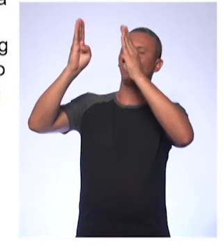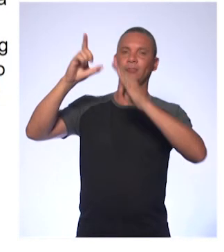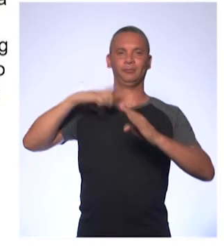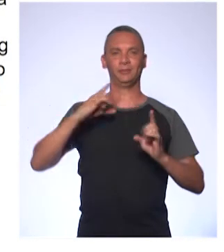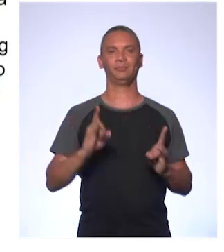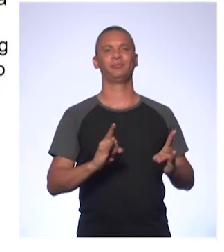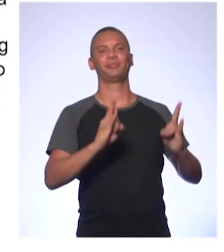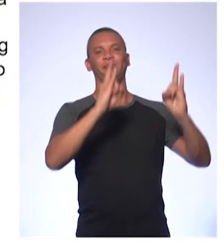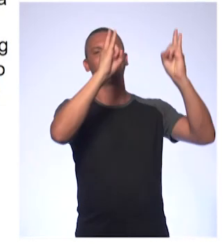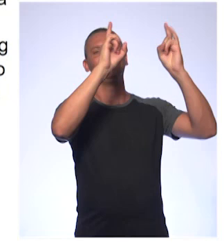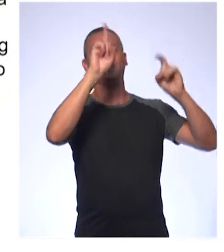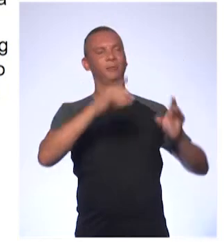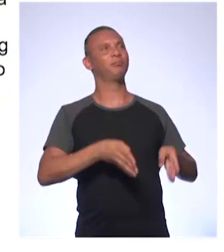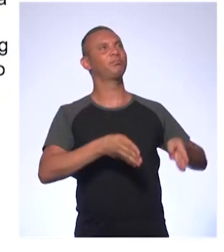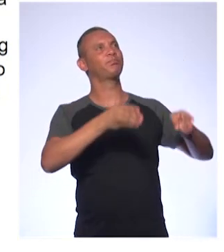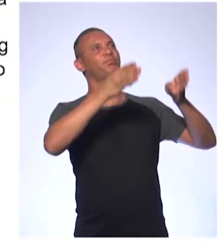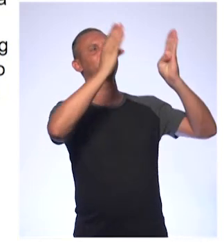arranha-céus.